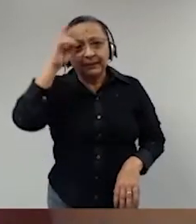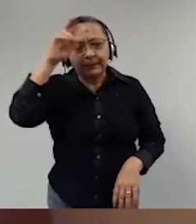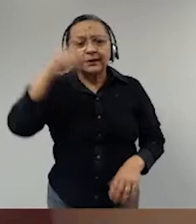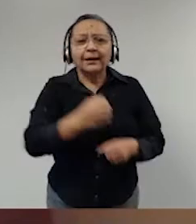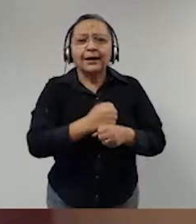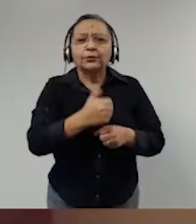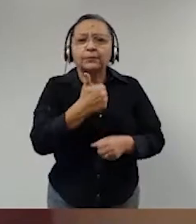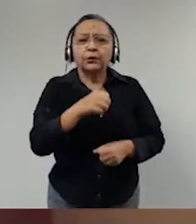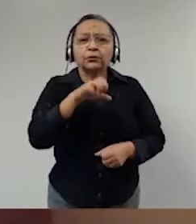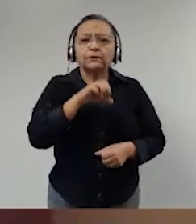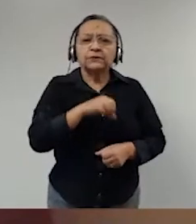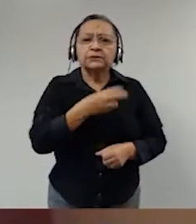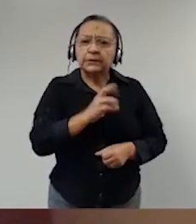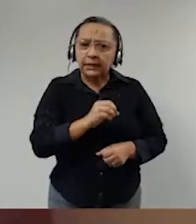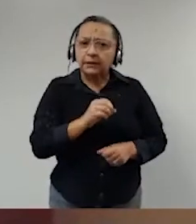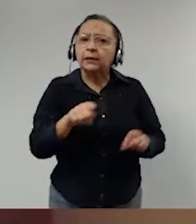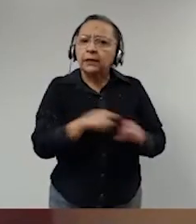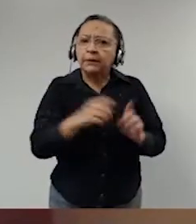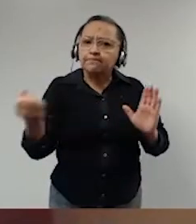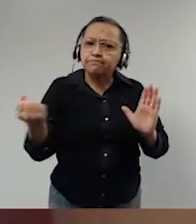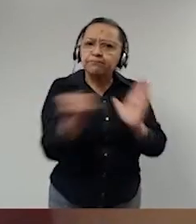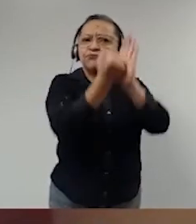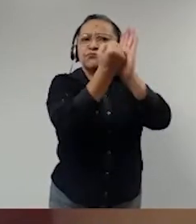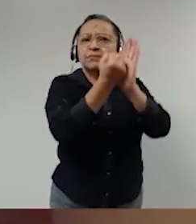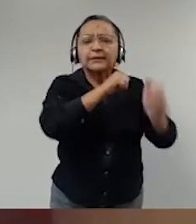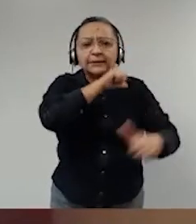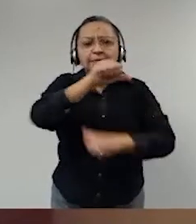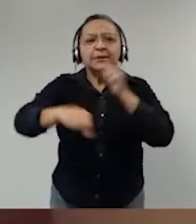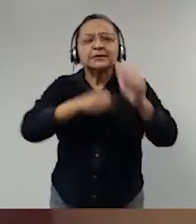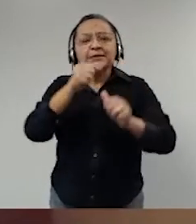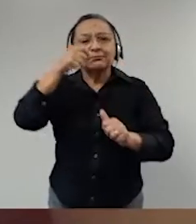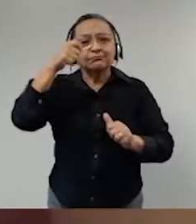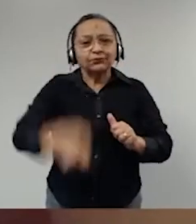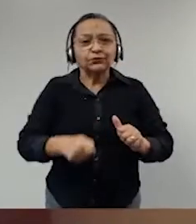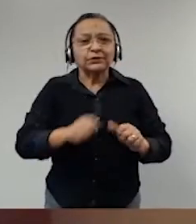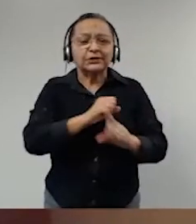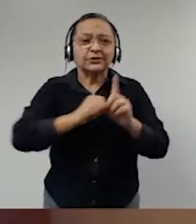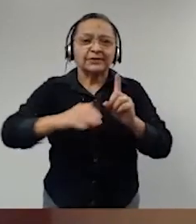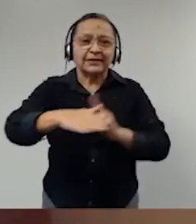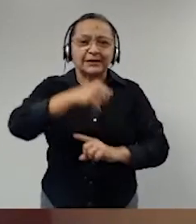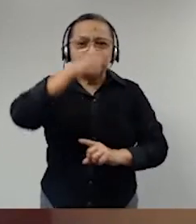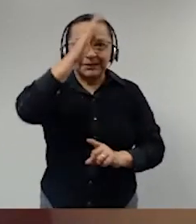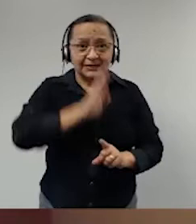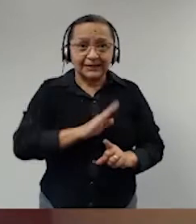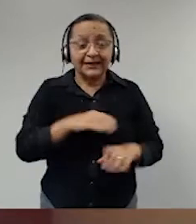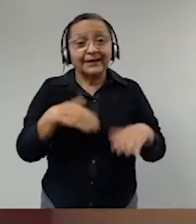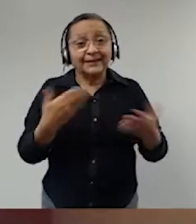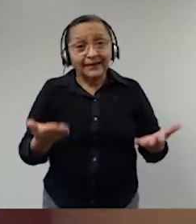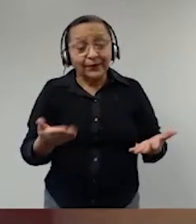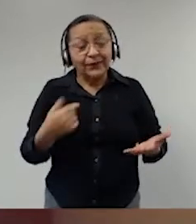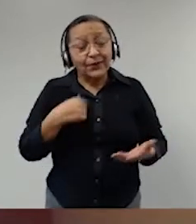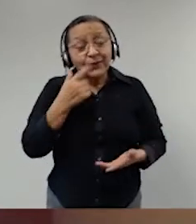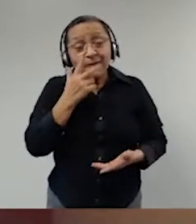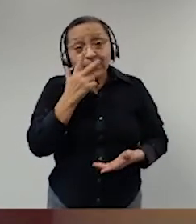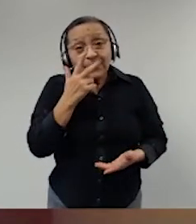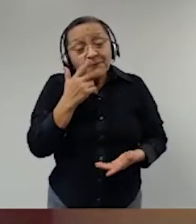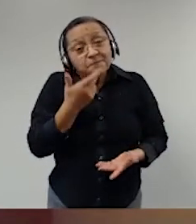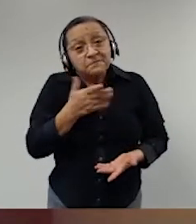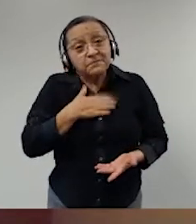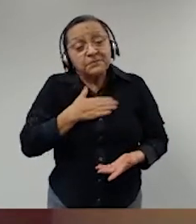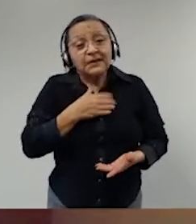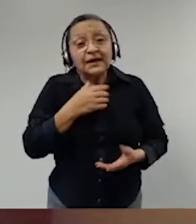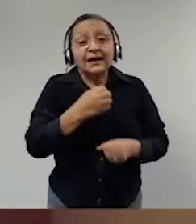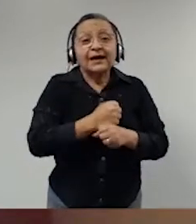também marca uma transformação radical na sociabilidade brasileira. Ou seja, eu diria que talvez nos anos